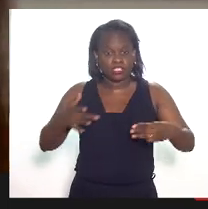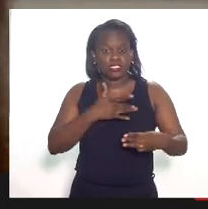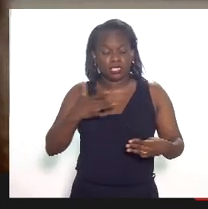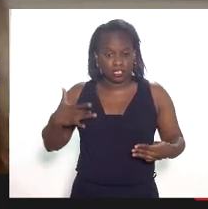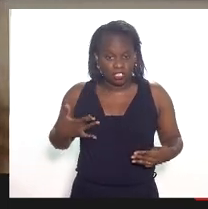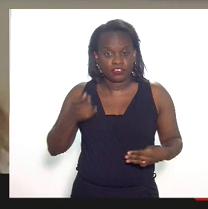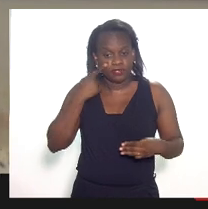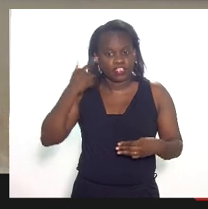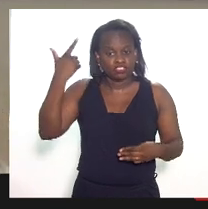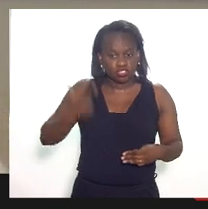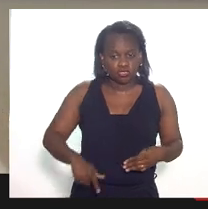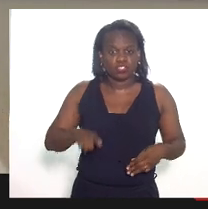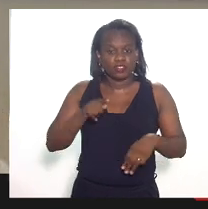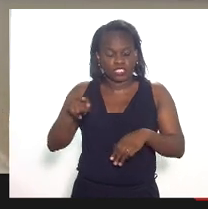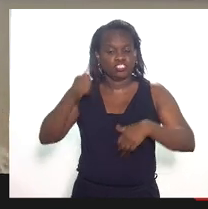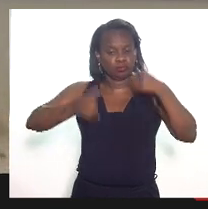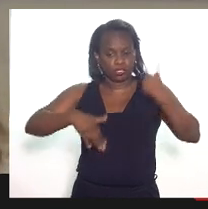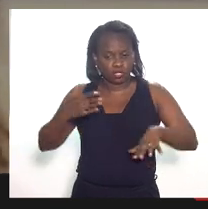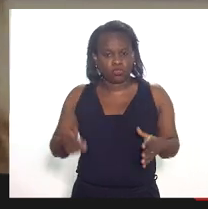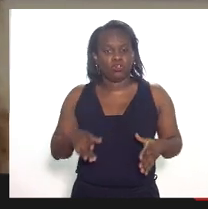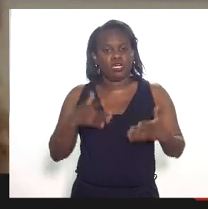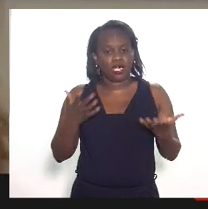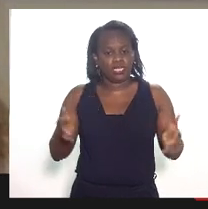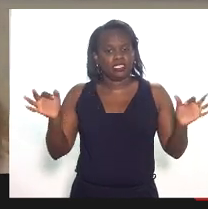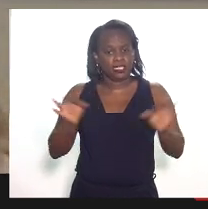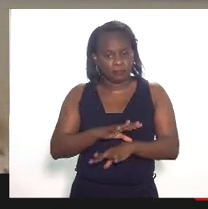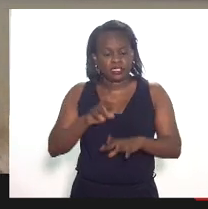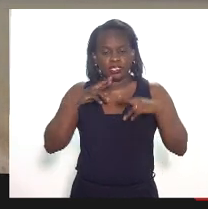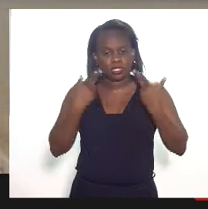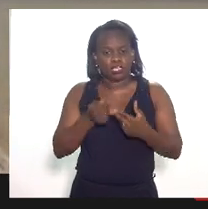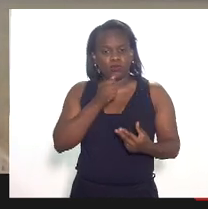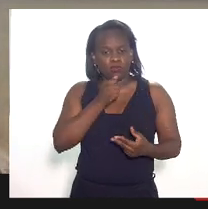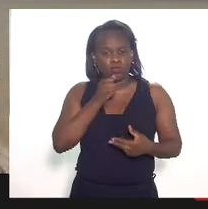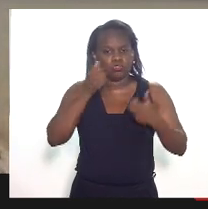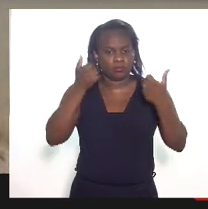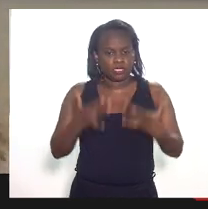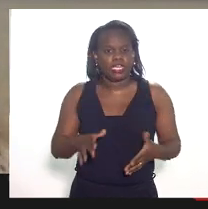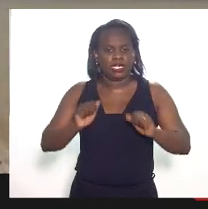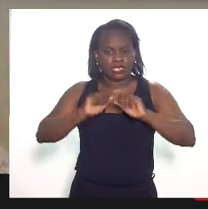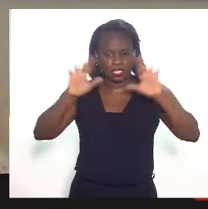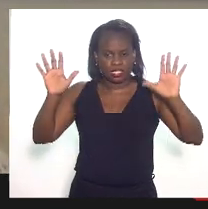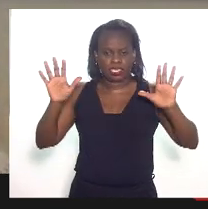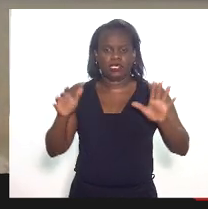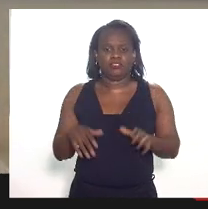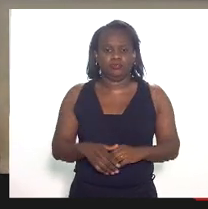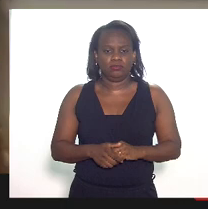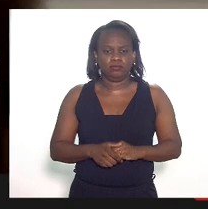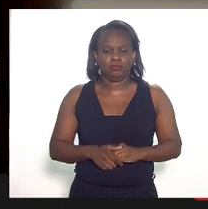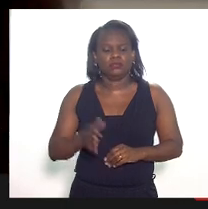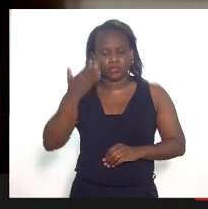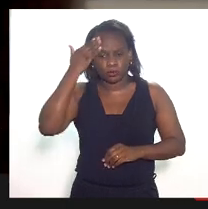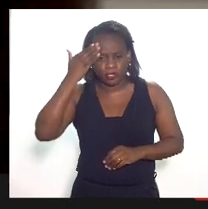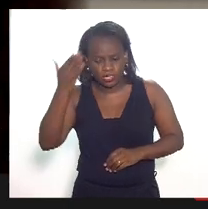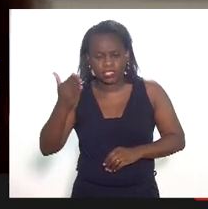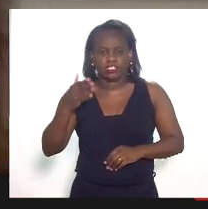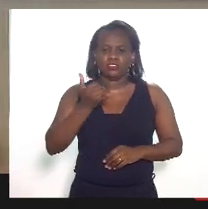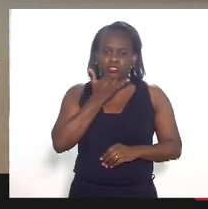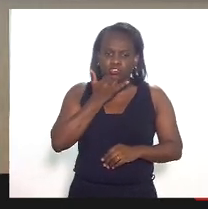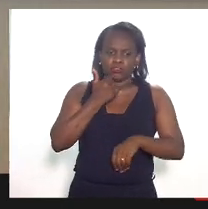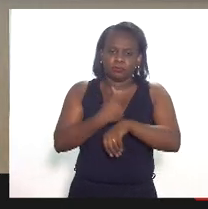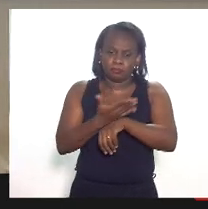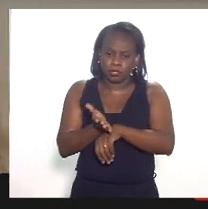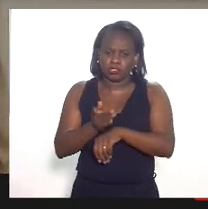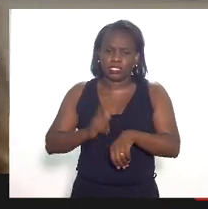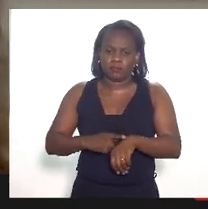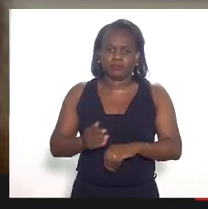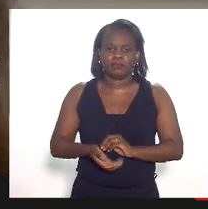Saúde reconsidere essa fala e a gente não termina essa audiência pública sem que isso seja refeito. Obrigada e desculpa aí passar